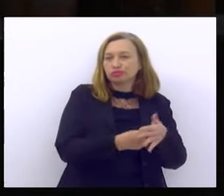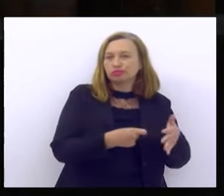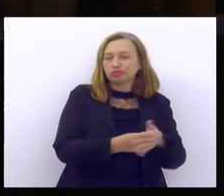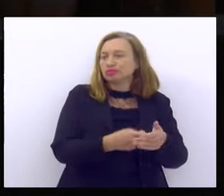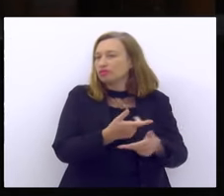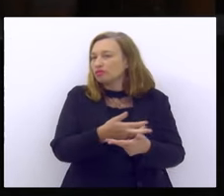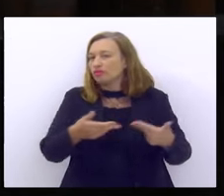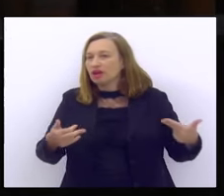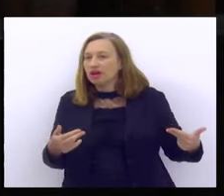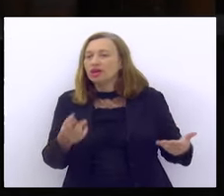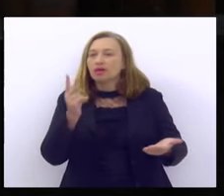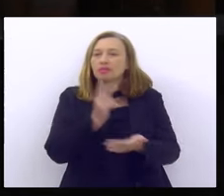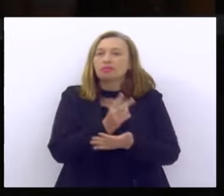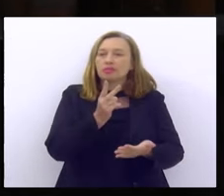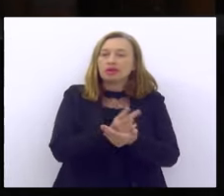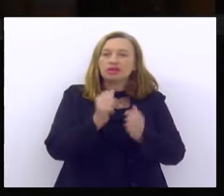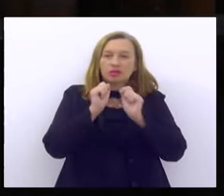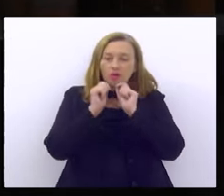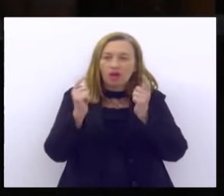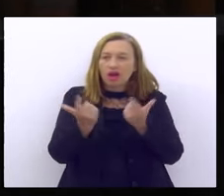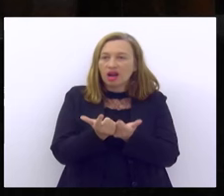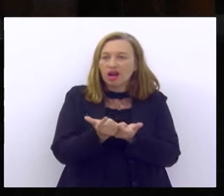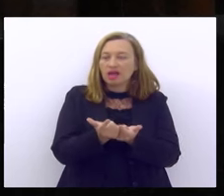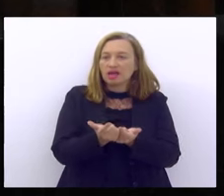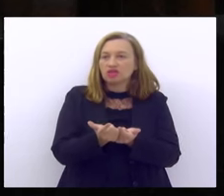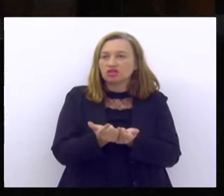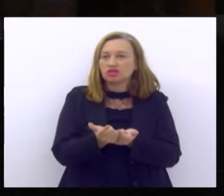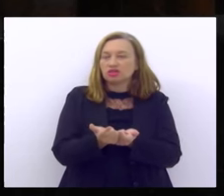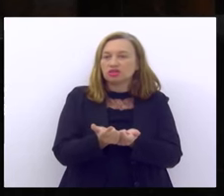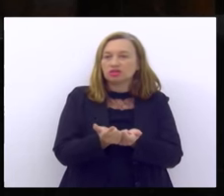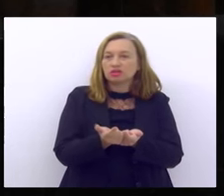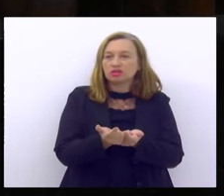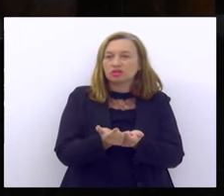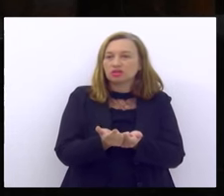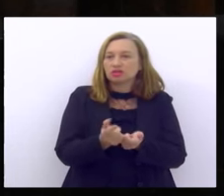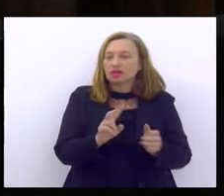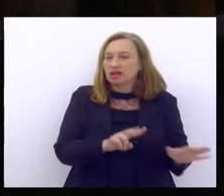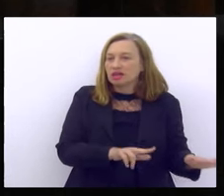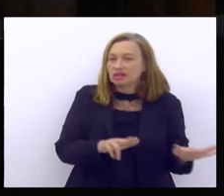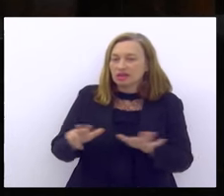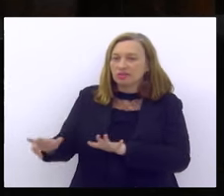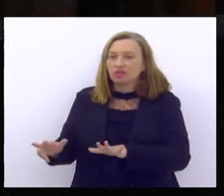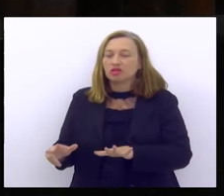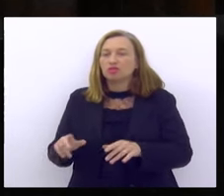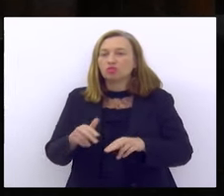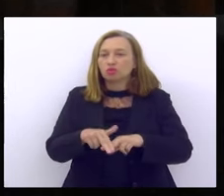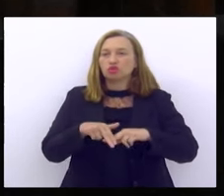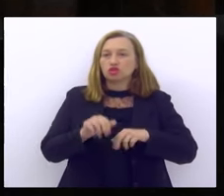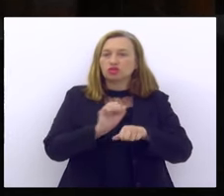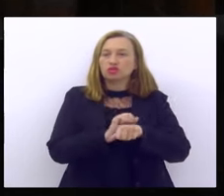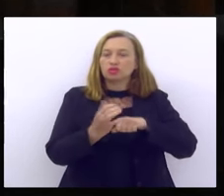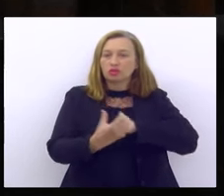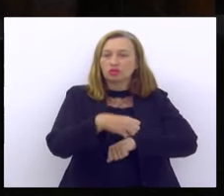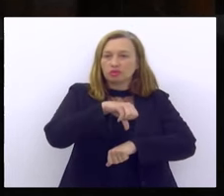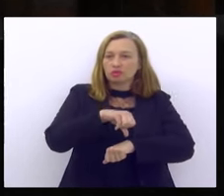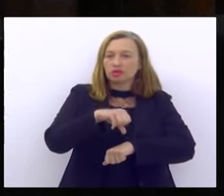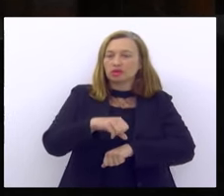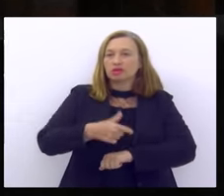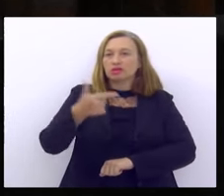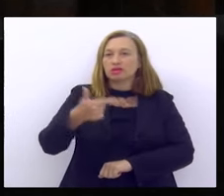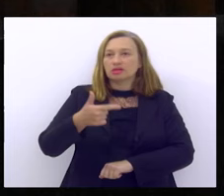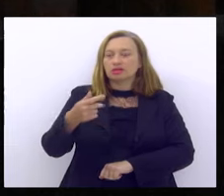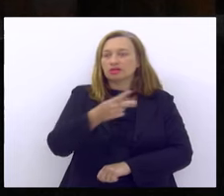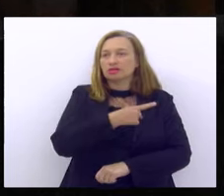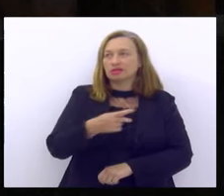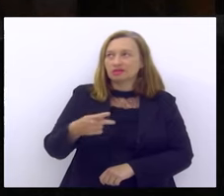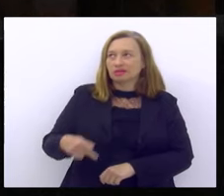incansáveis. Mesmo com a leste restrita, como está nessa semana, por conta da pandemia, segundo a presidência,